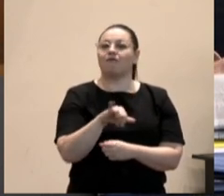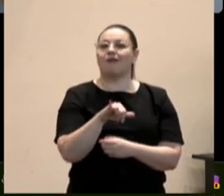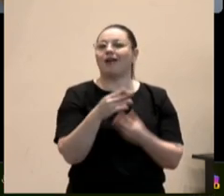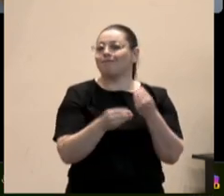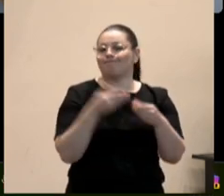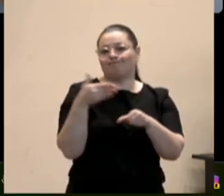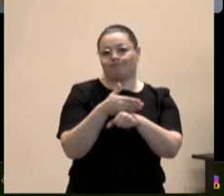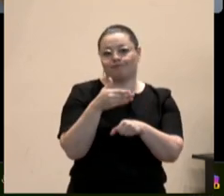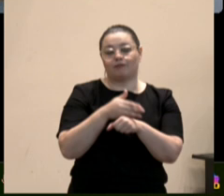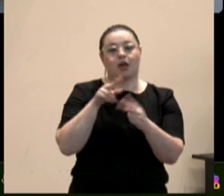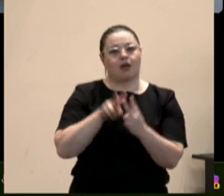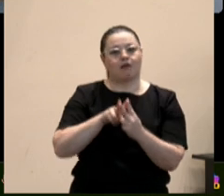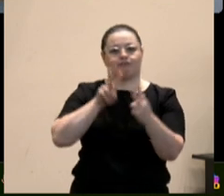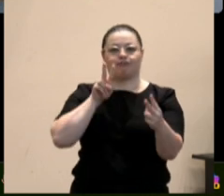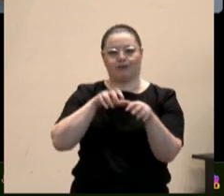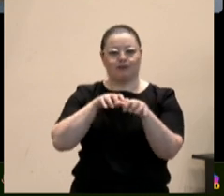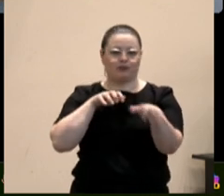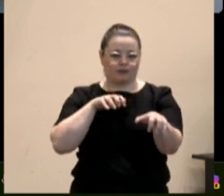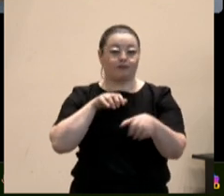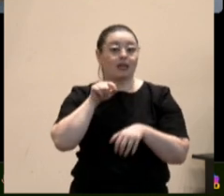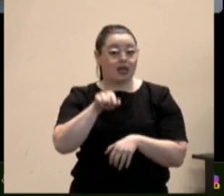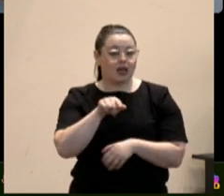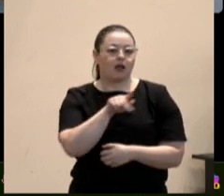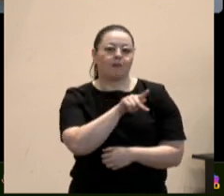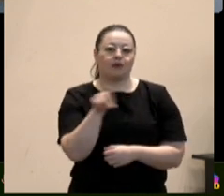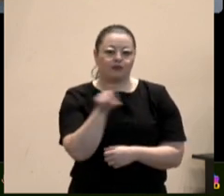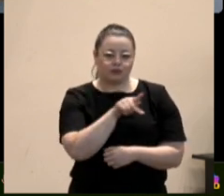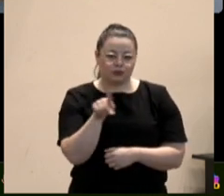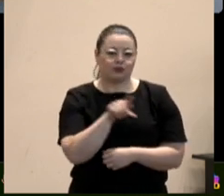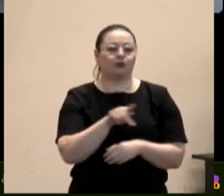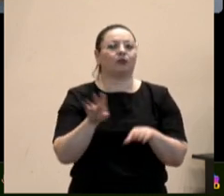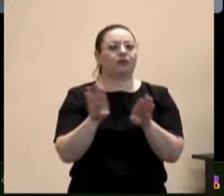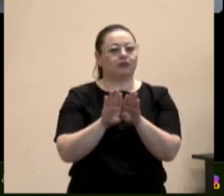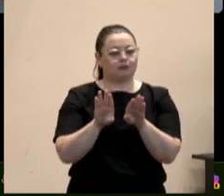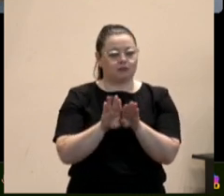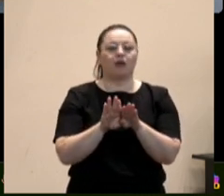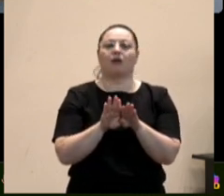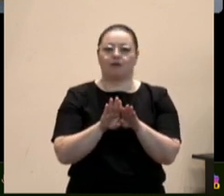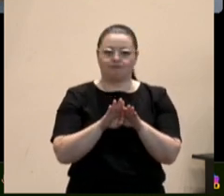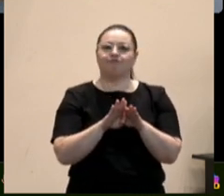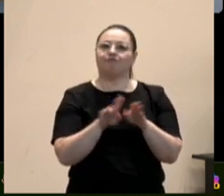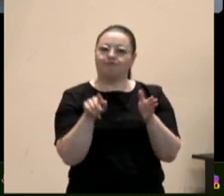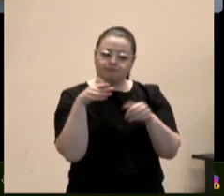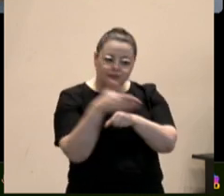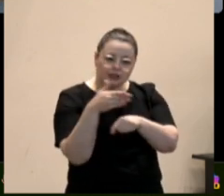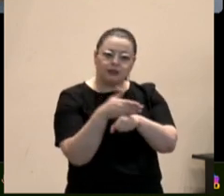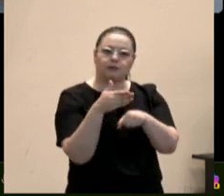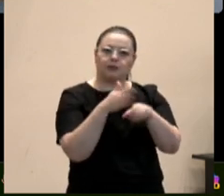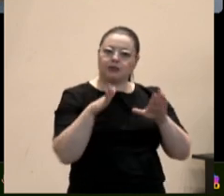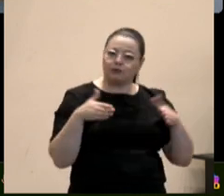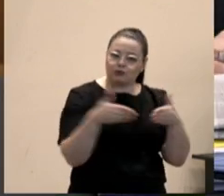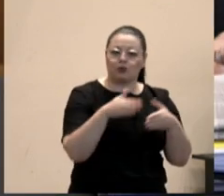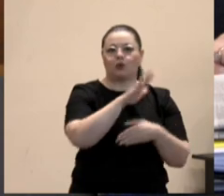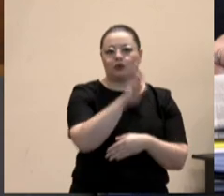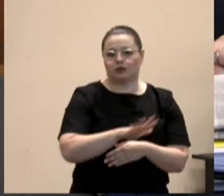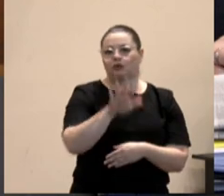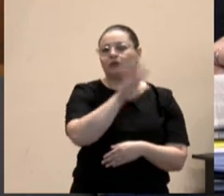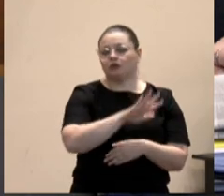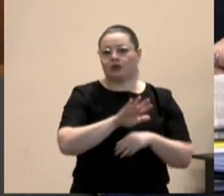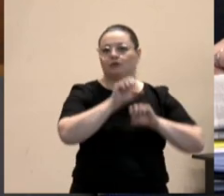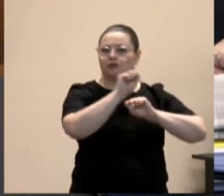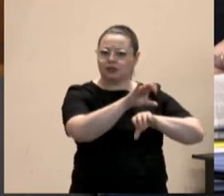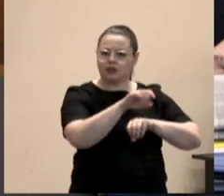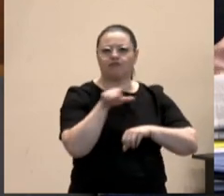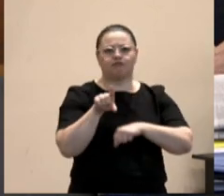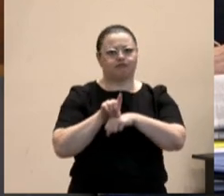remota. Ela é professora da FURG, também é membro da ANFOP, do Fórum Nacional de Educação, é